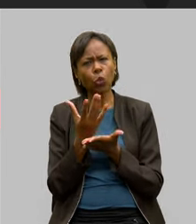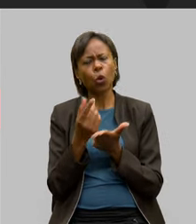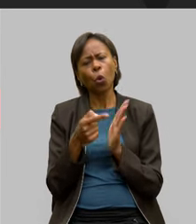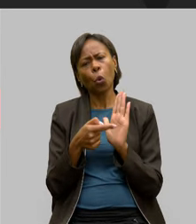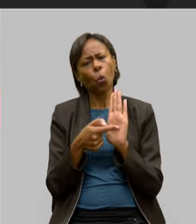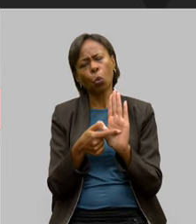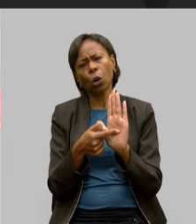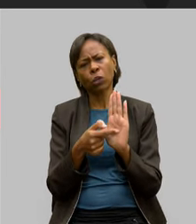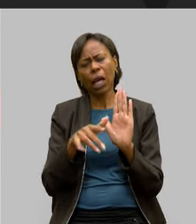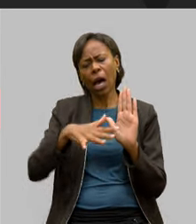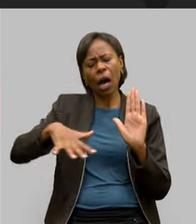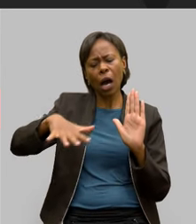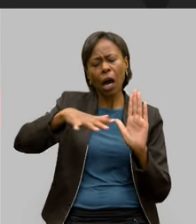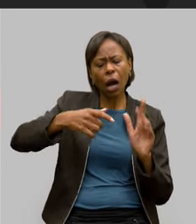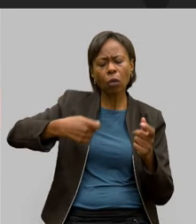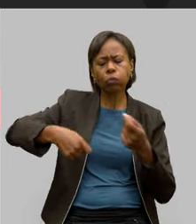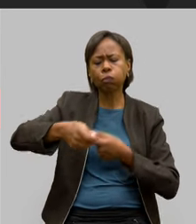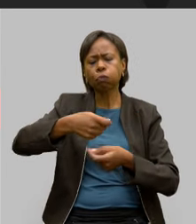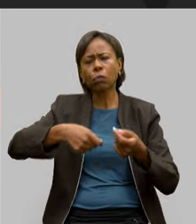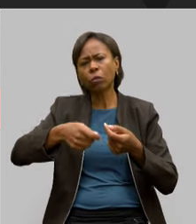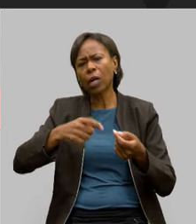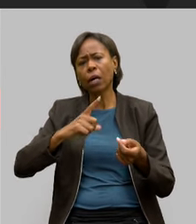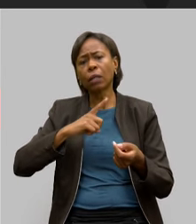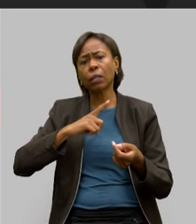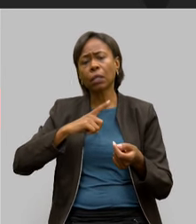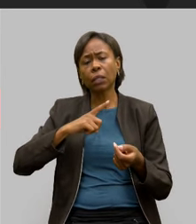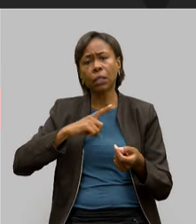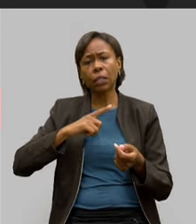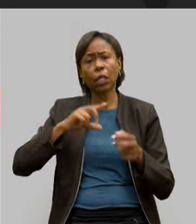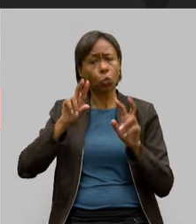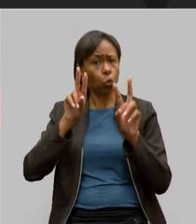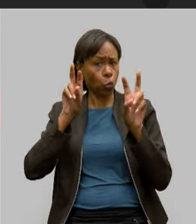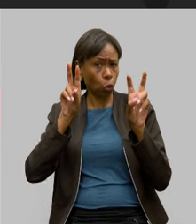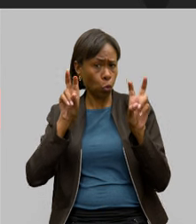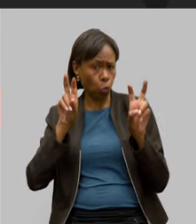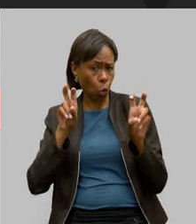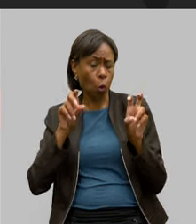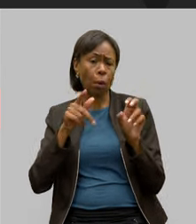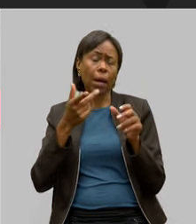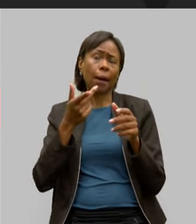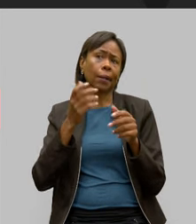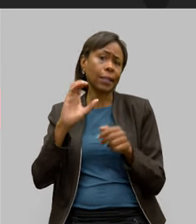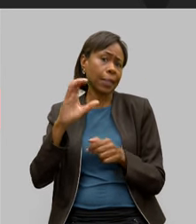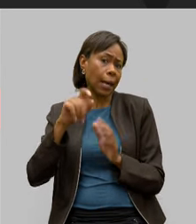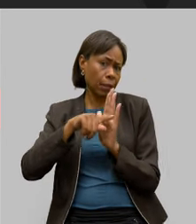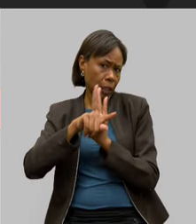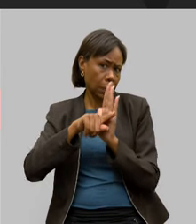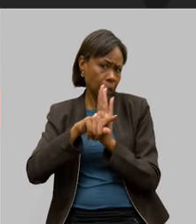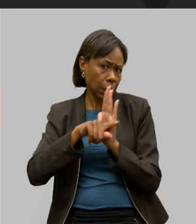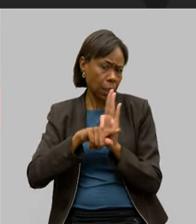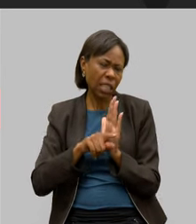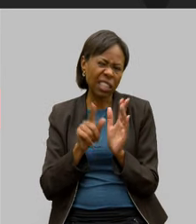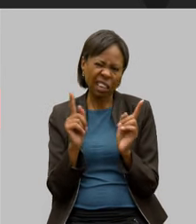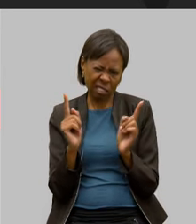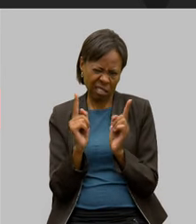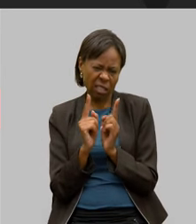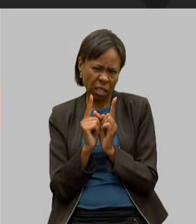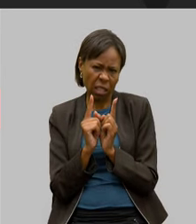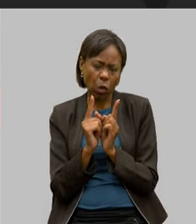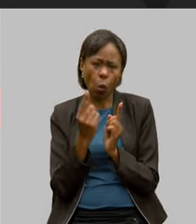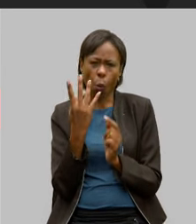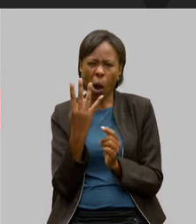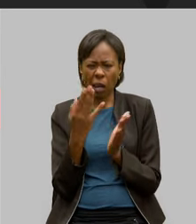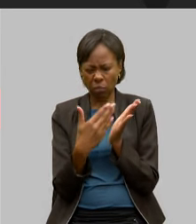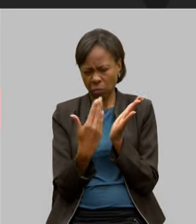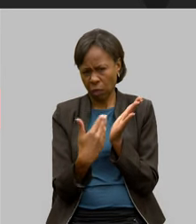mercado o que que tem de edição nesse momento e com dados científicos né é um boletim curtinho são quatro páginas que